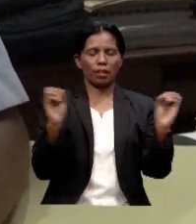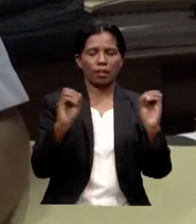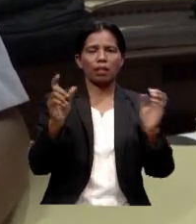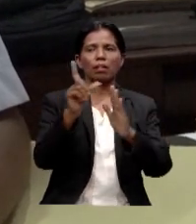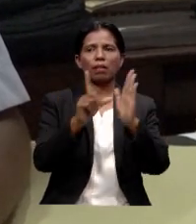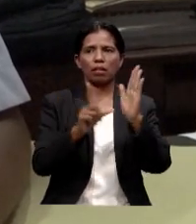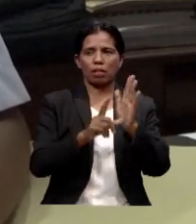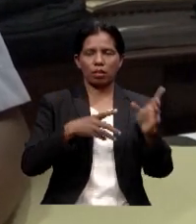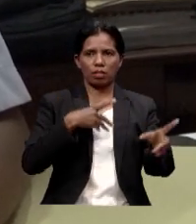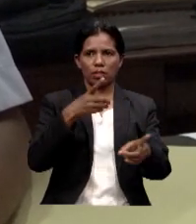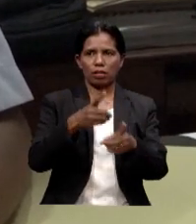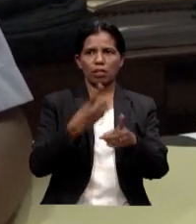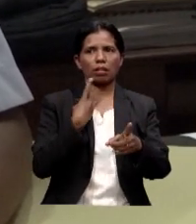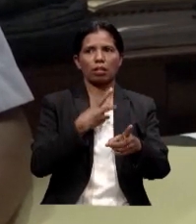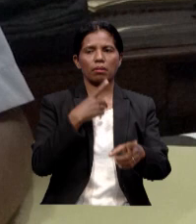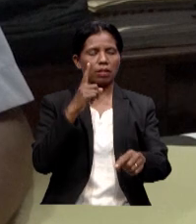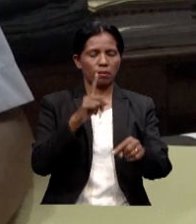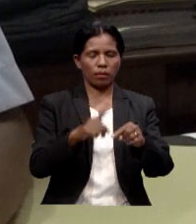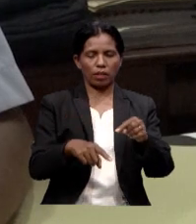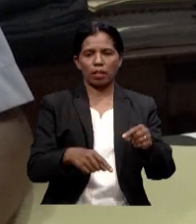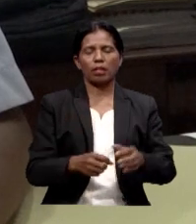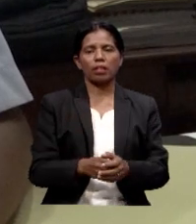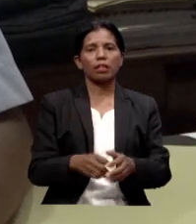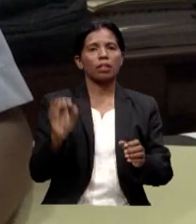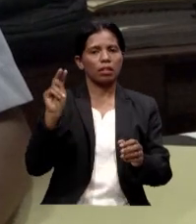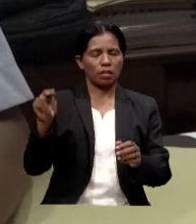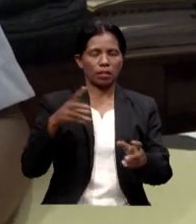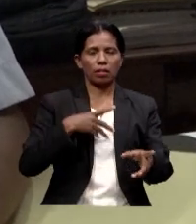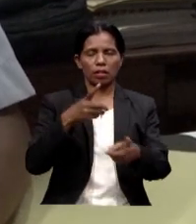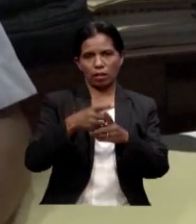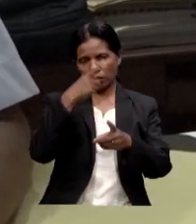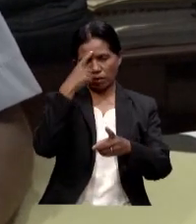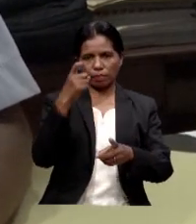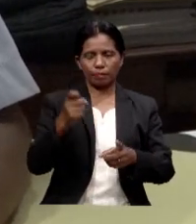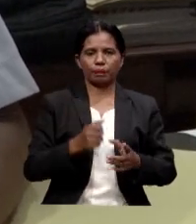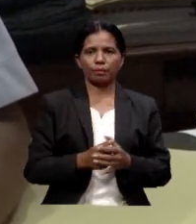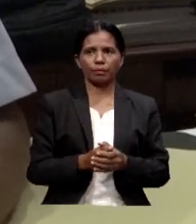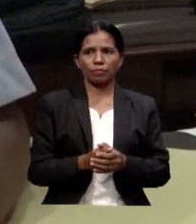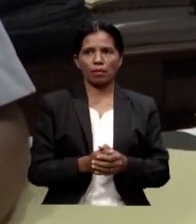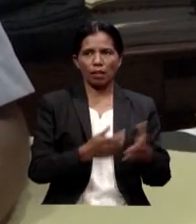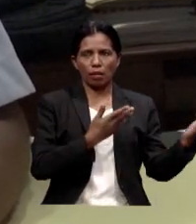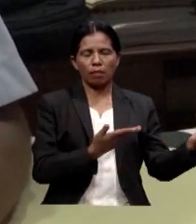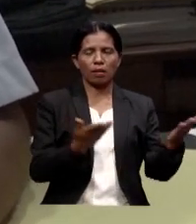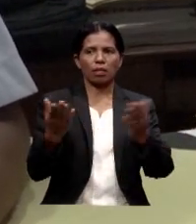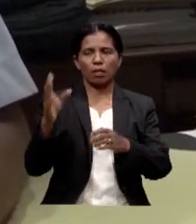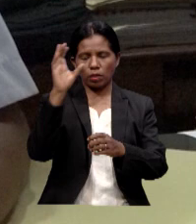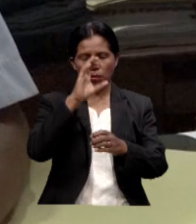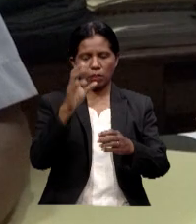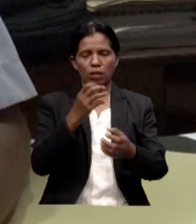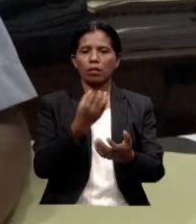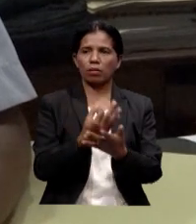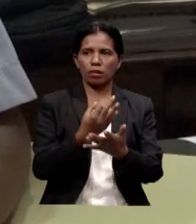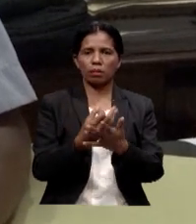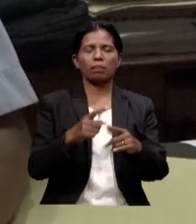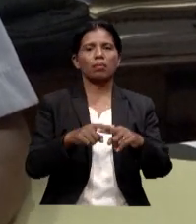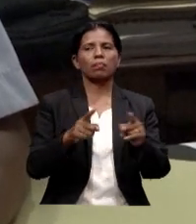itu, kami label hatau nia dire itu, tambah nia most mai para alain de buka benefisi, mai bisnis entidad